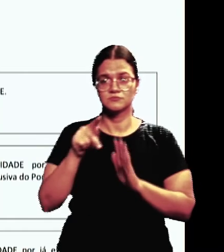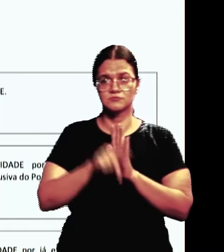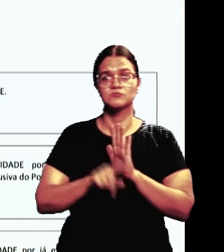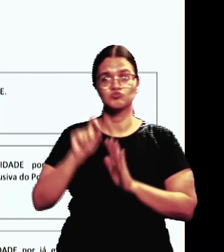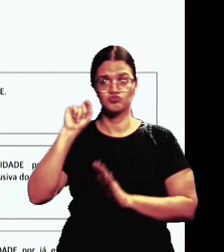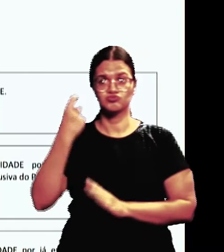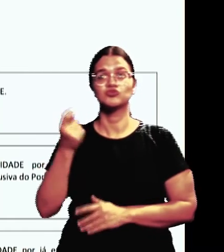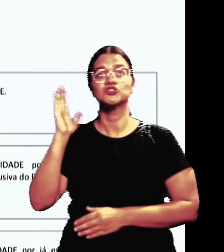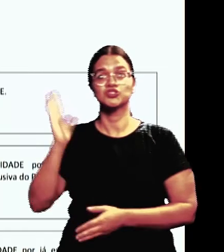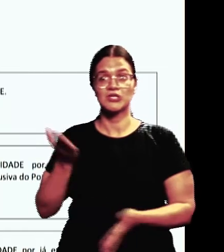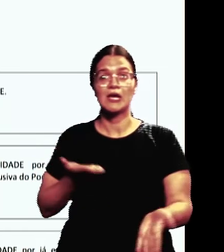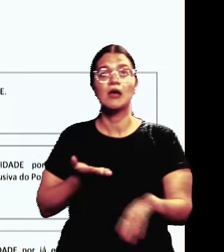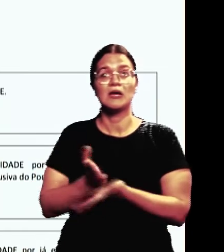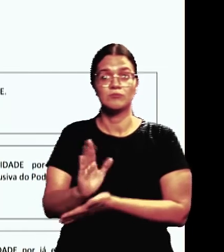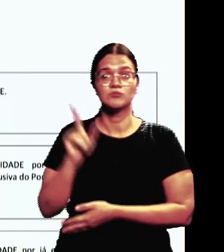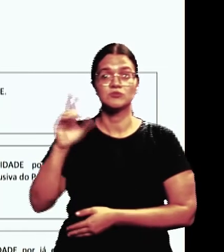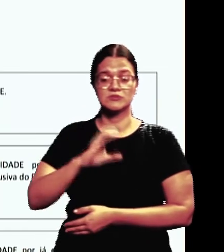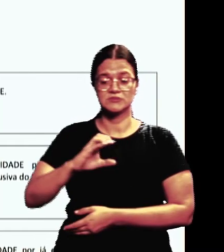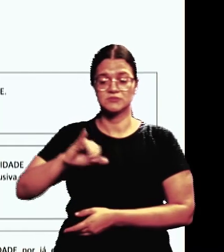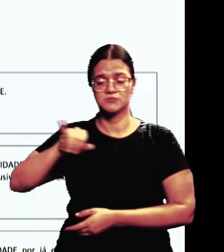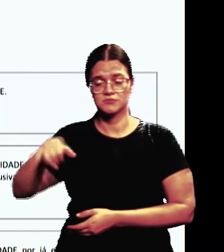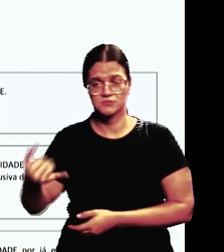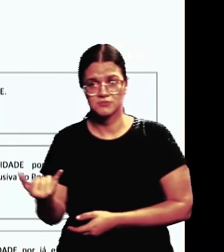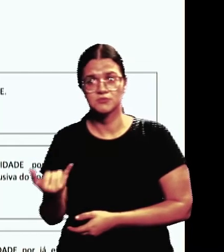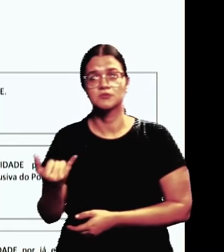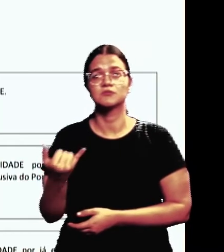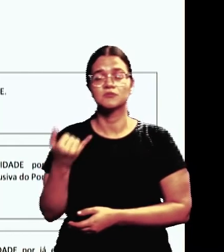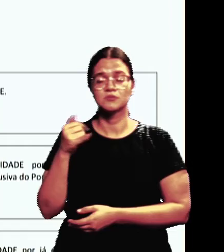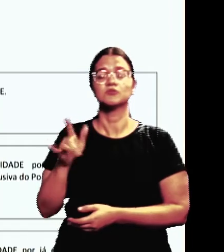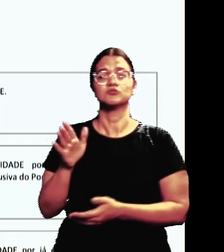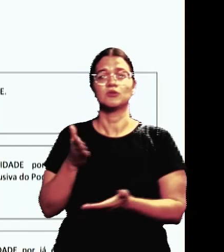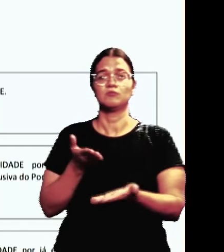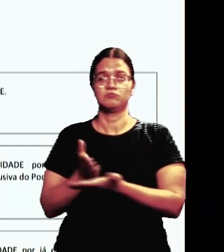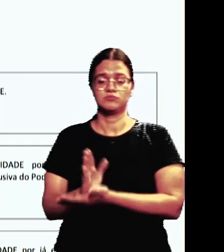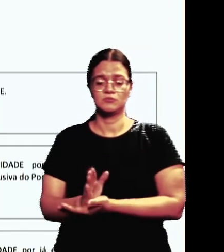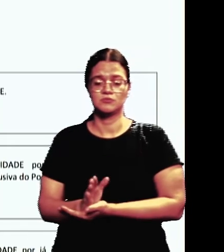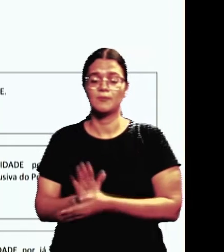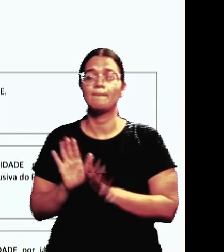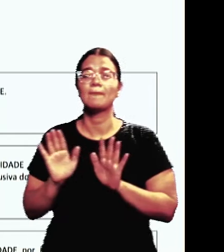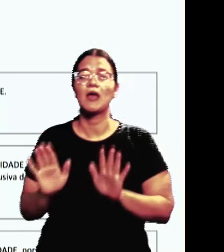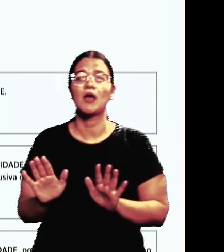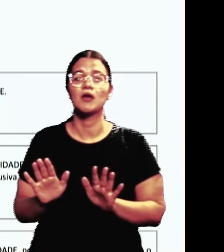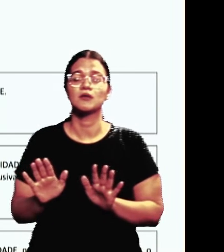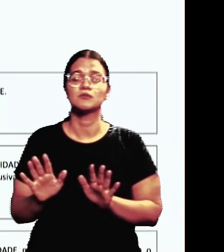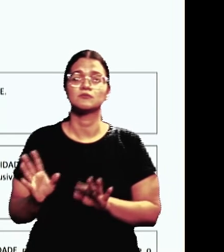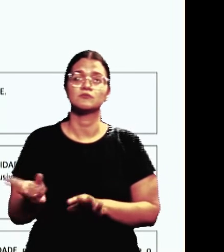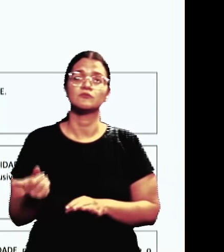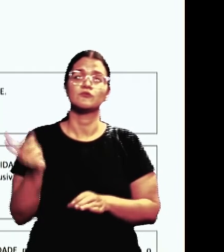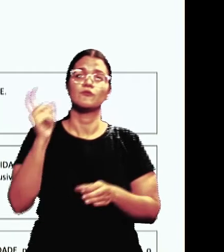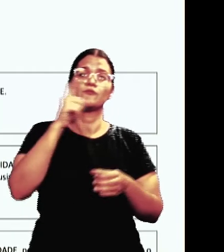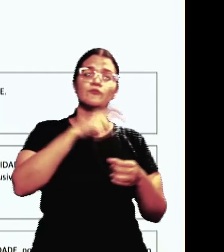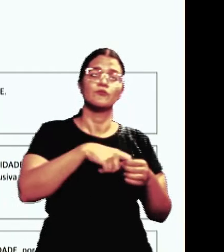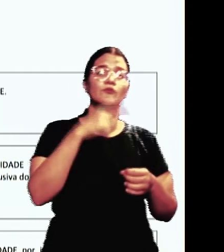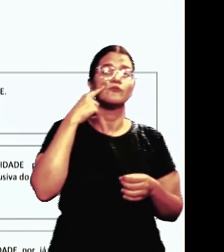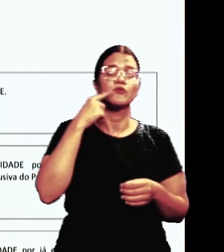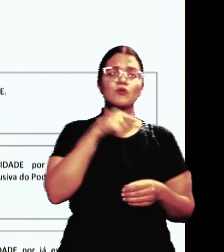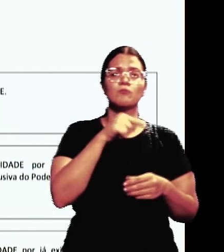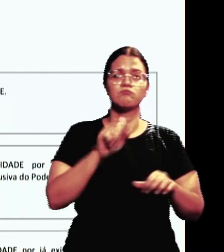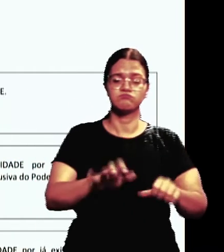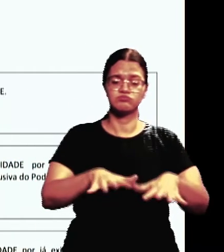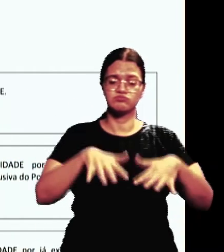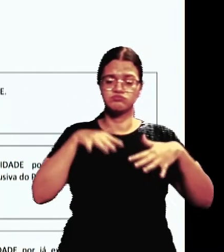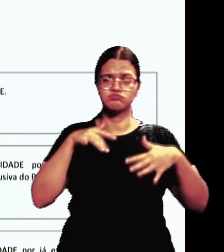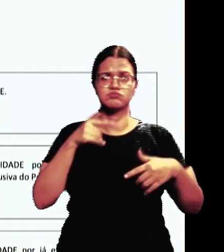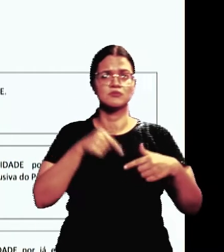Projeto havia sido aprovado em reuniões da CCJ e Comissão da Saúde na legislatura passada, mas levado em votação plenária,